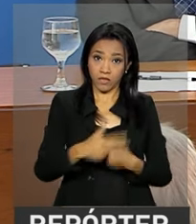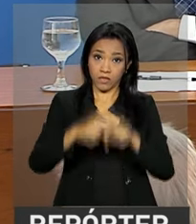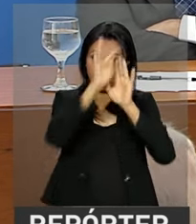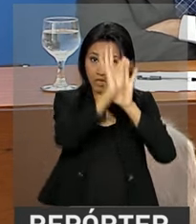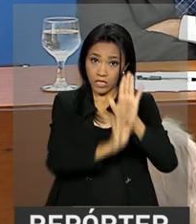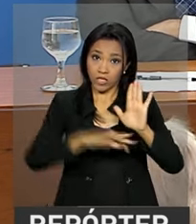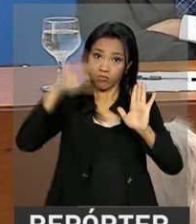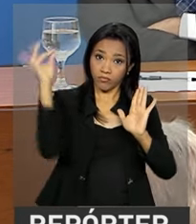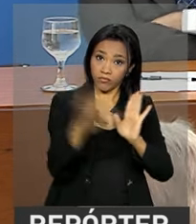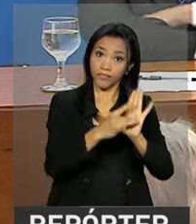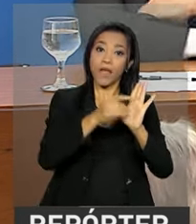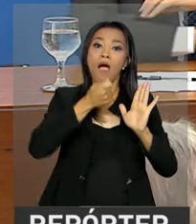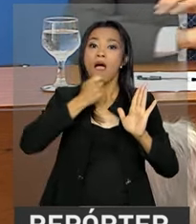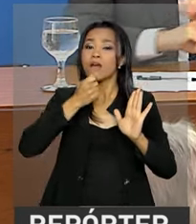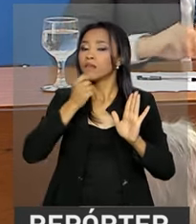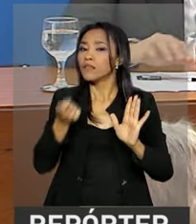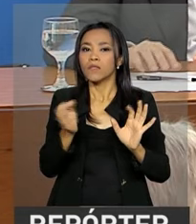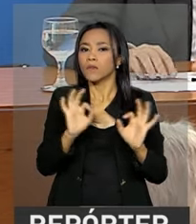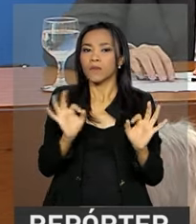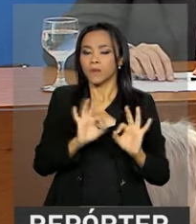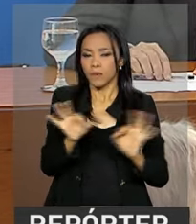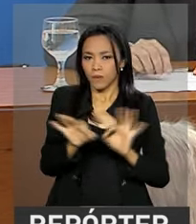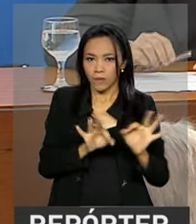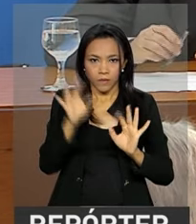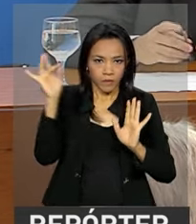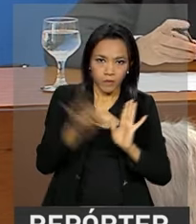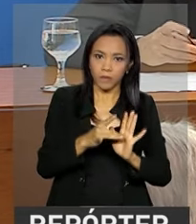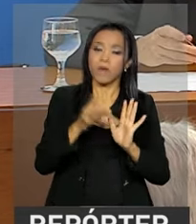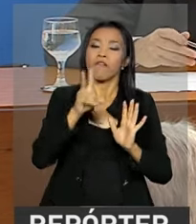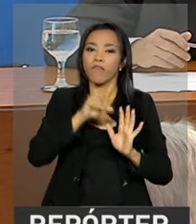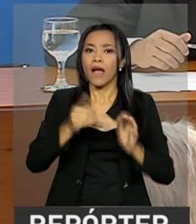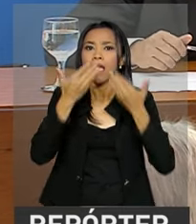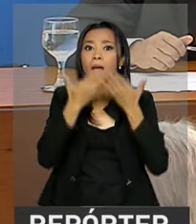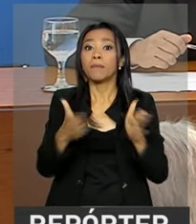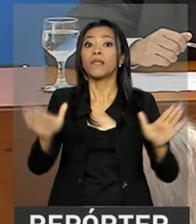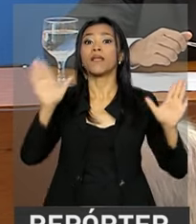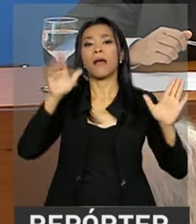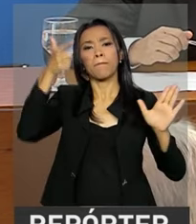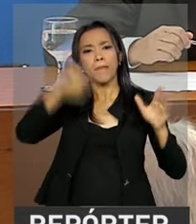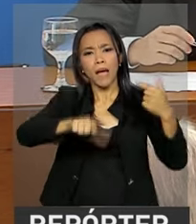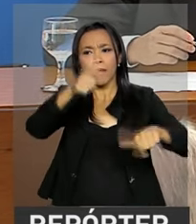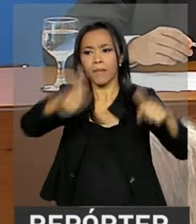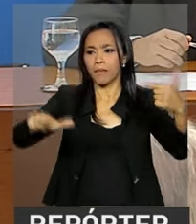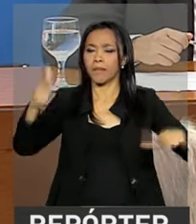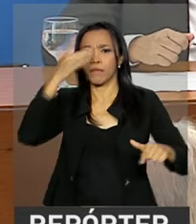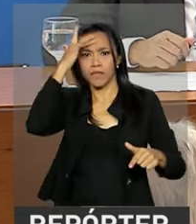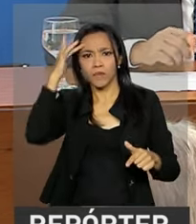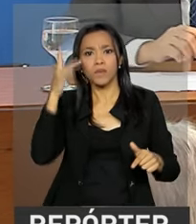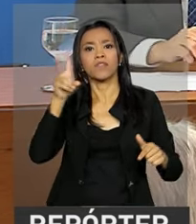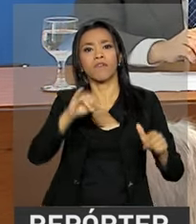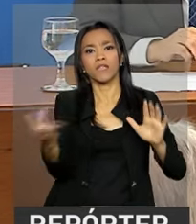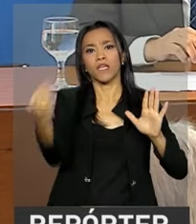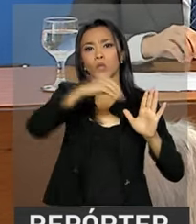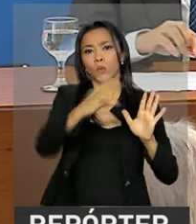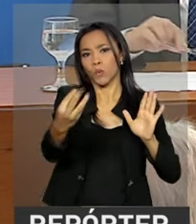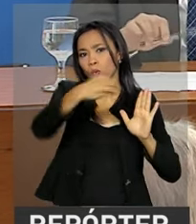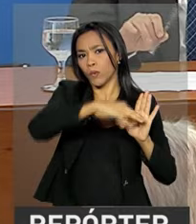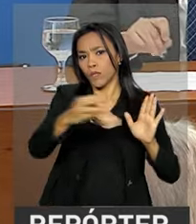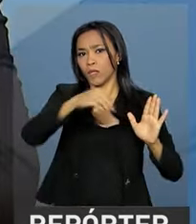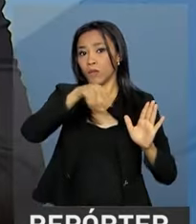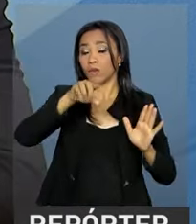ainda não está definida mas vai permitir a ampliação do número de trabalhadores que serão incluídos nessa